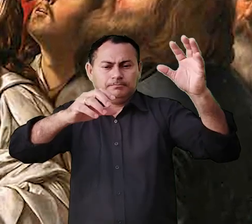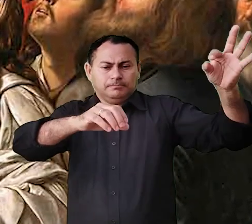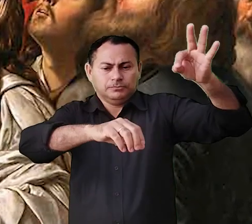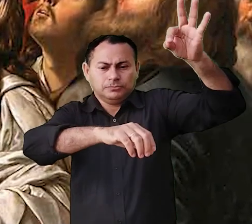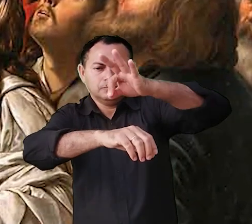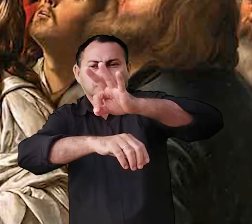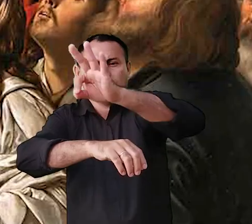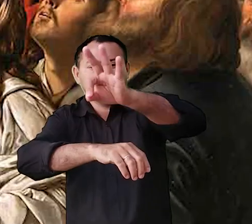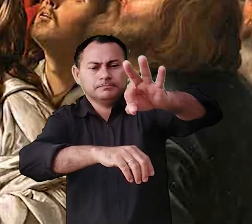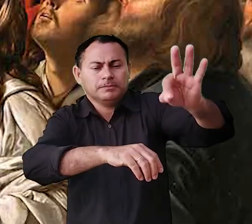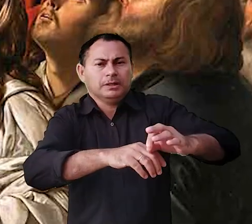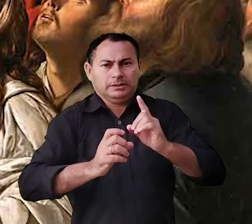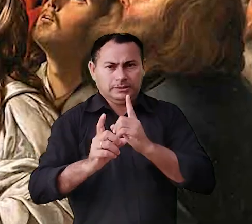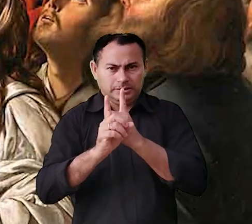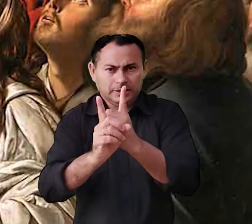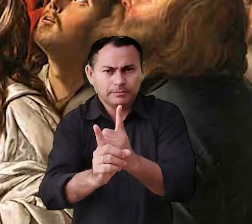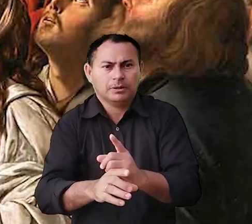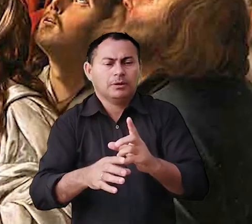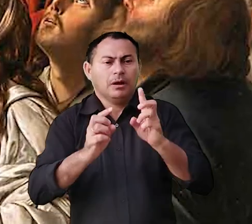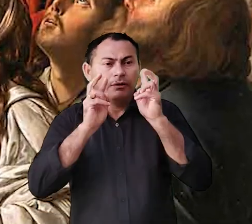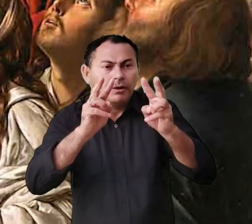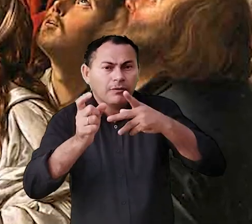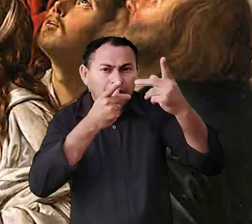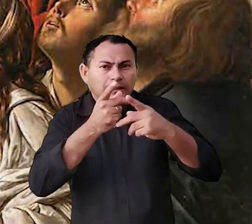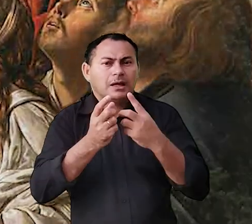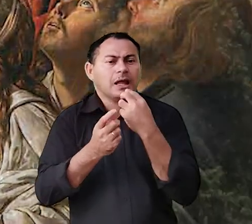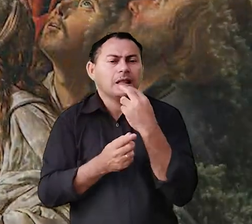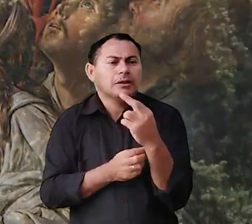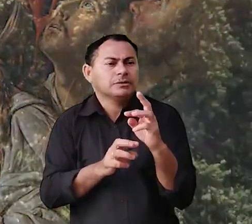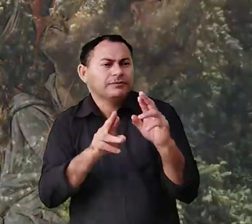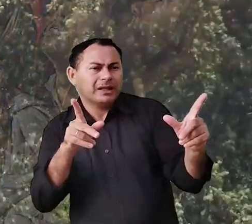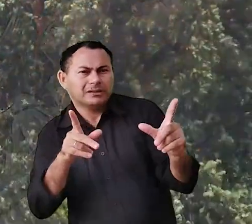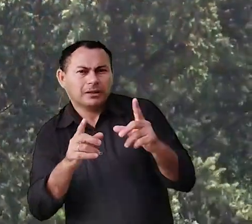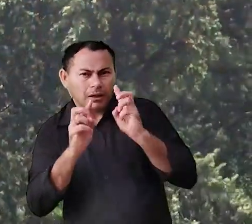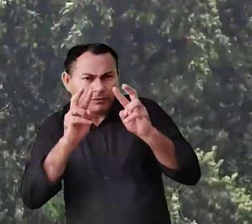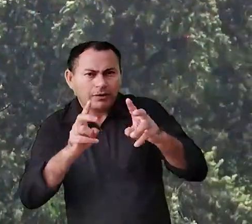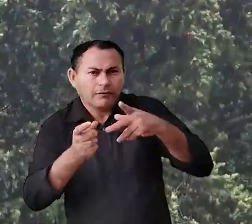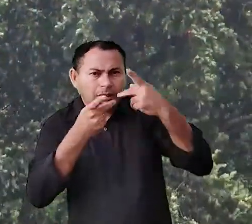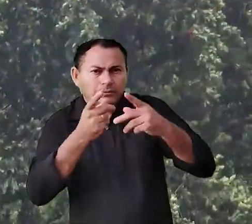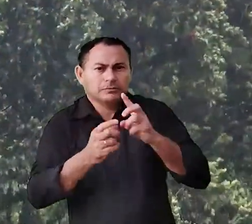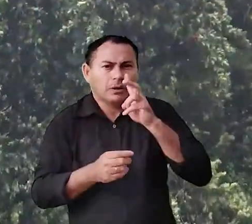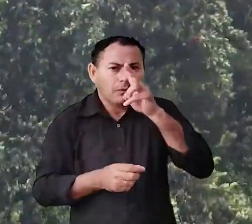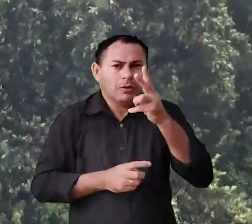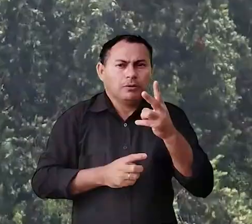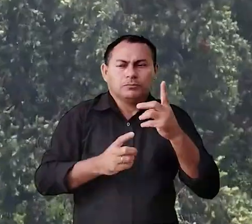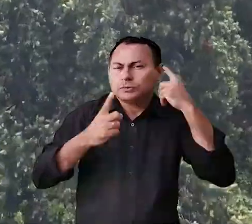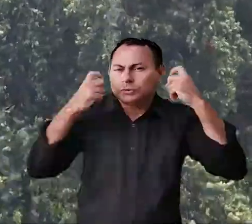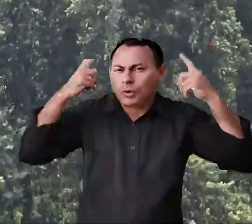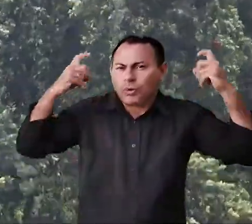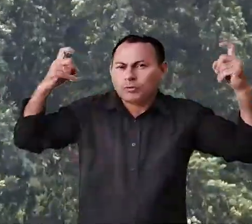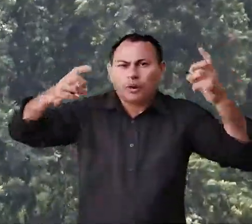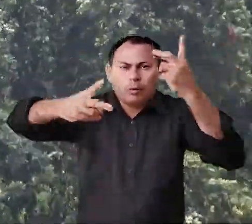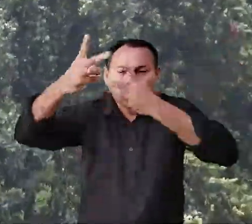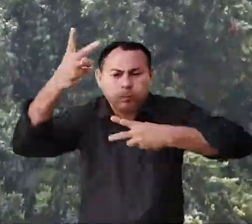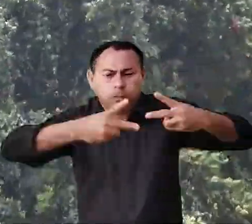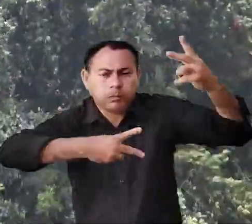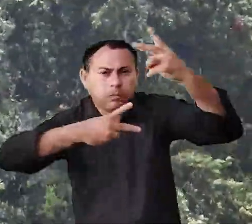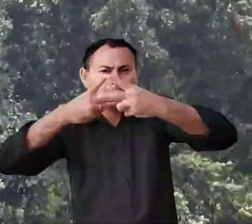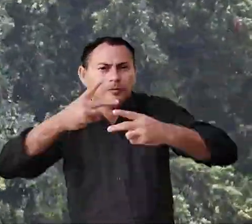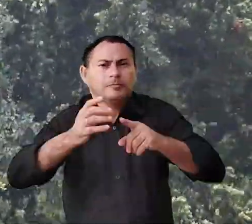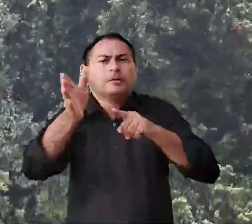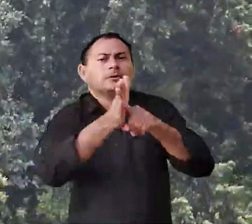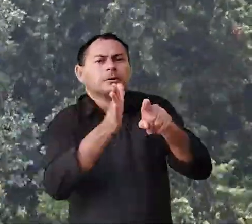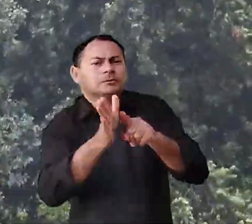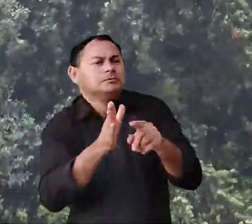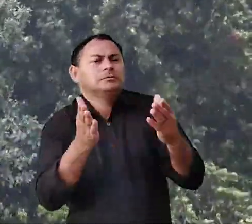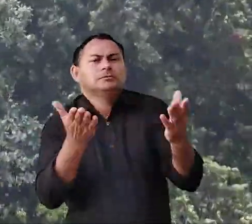separavam e pousavam sobre cada um dos discípulos, quando os ouviram falar em línguas e também ouviram um forte som como de um vento